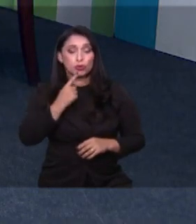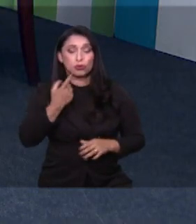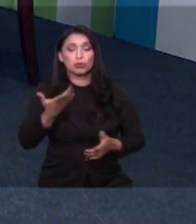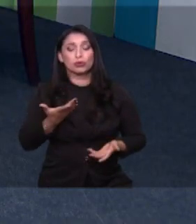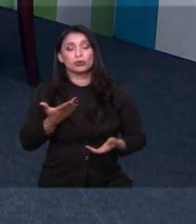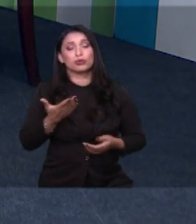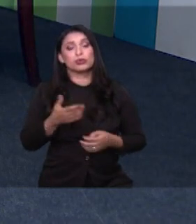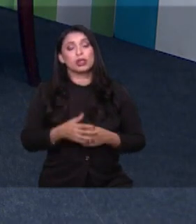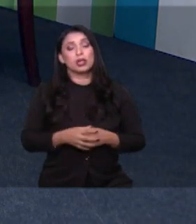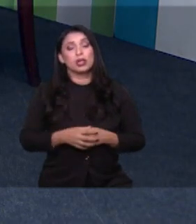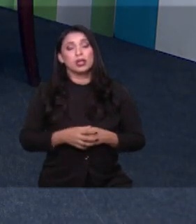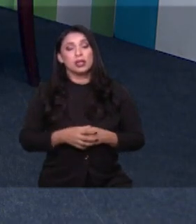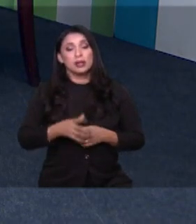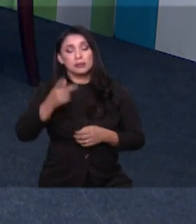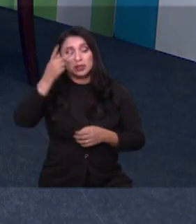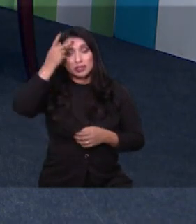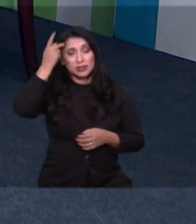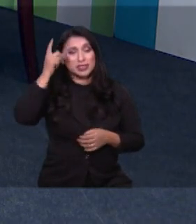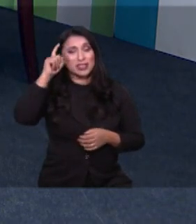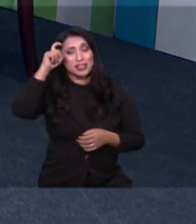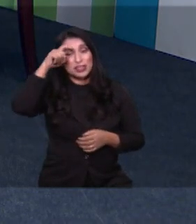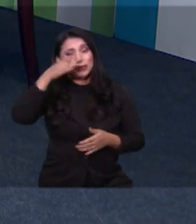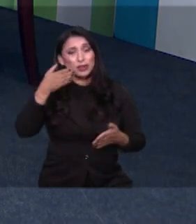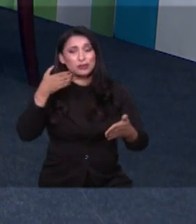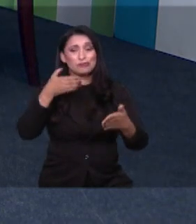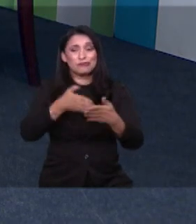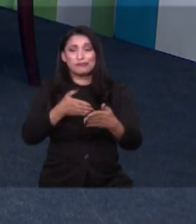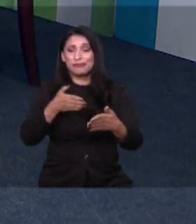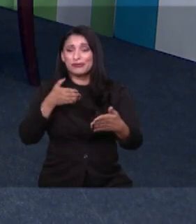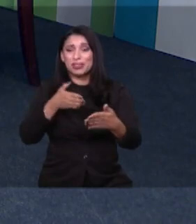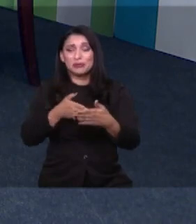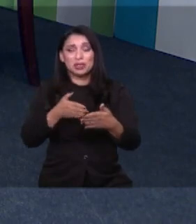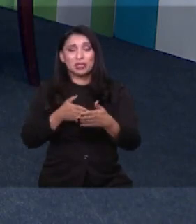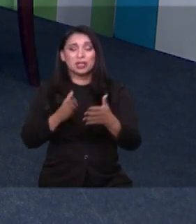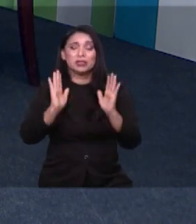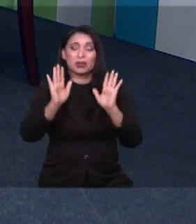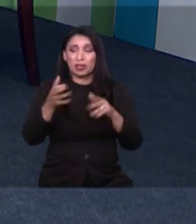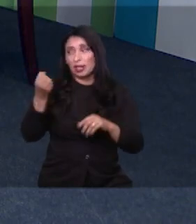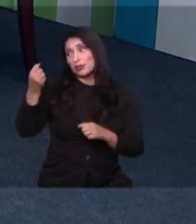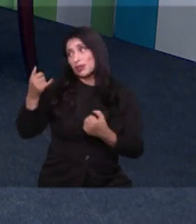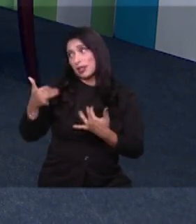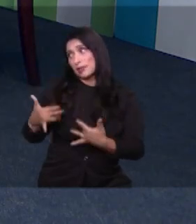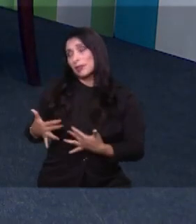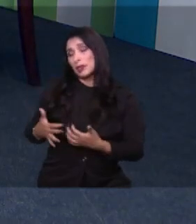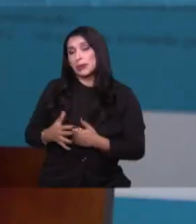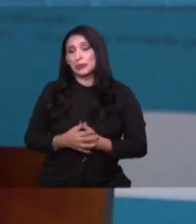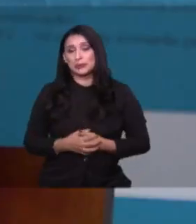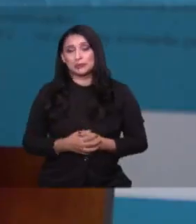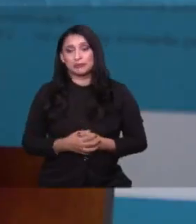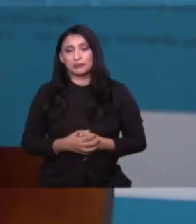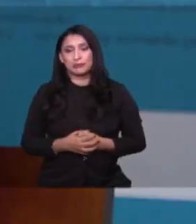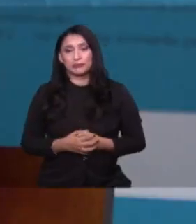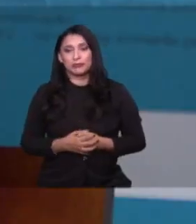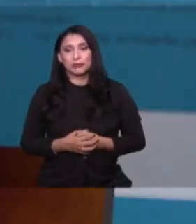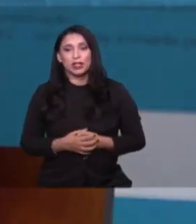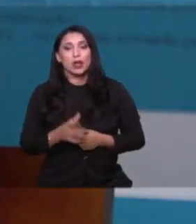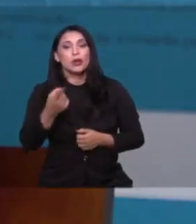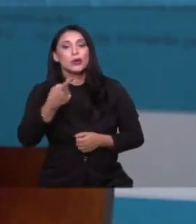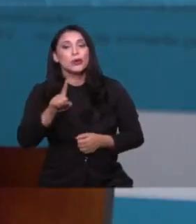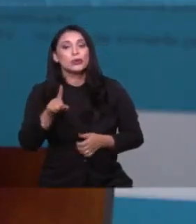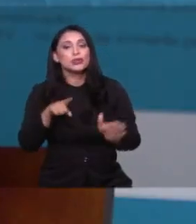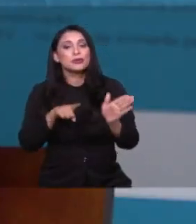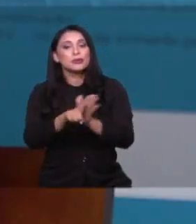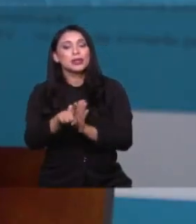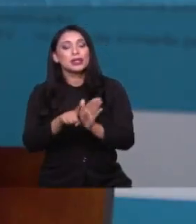muita dificuldade de acessar por todas essas dificuldades que a doutora Nadine colocou. Bom, então vamos ver aqui a última pergunta